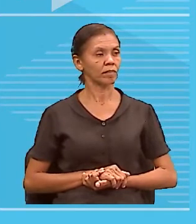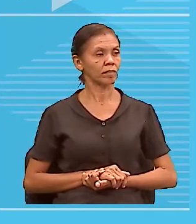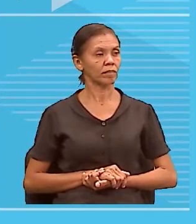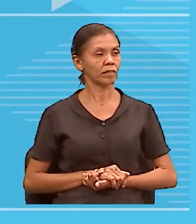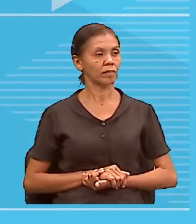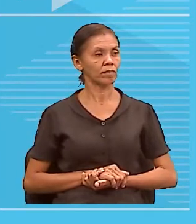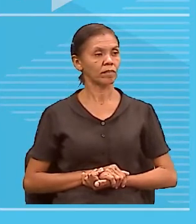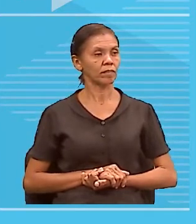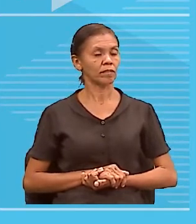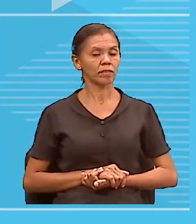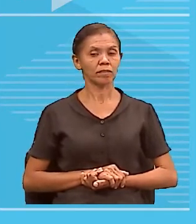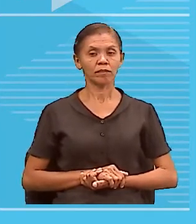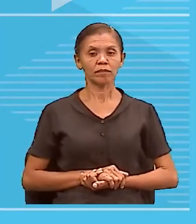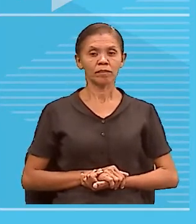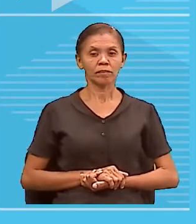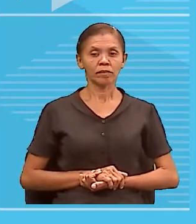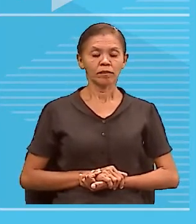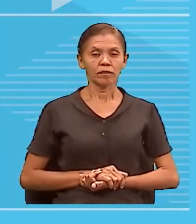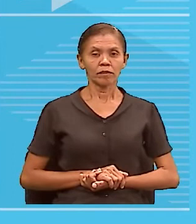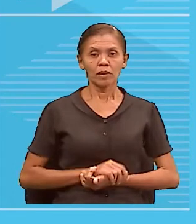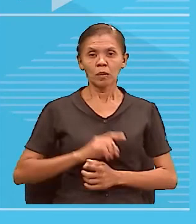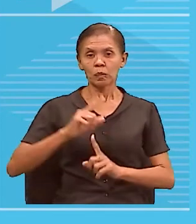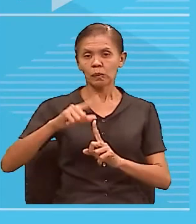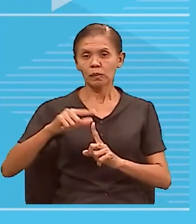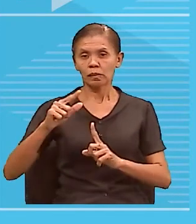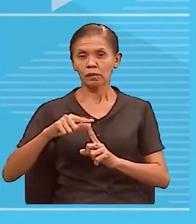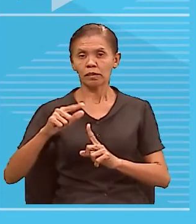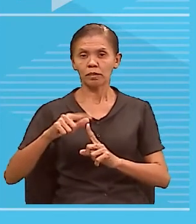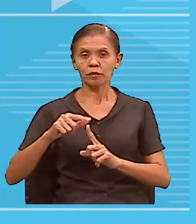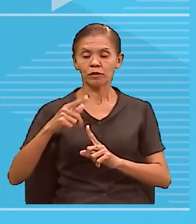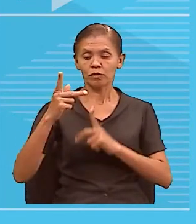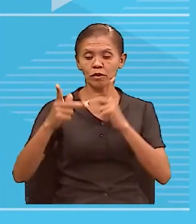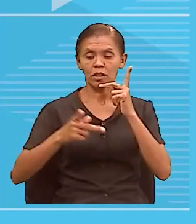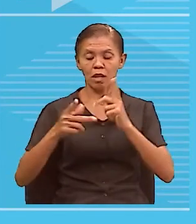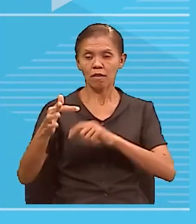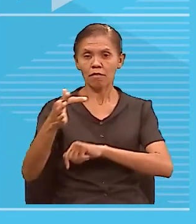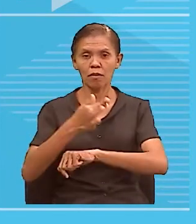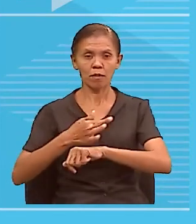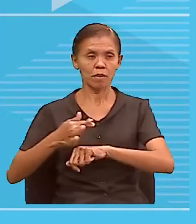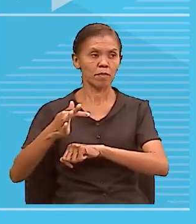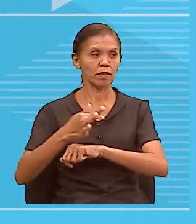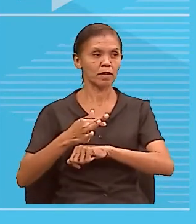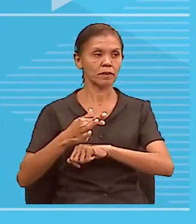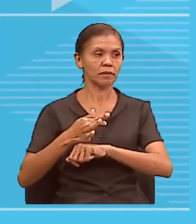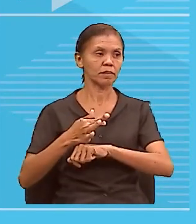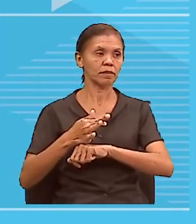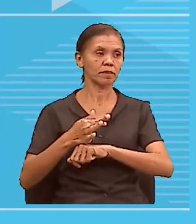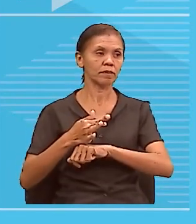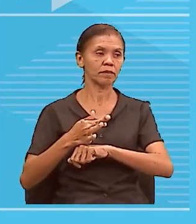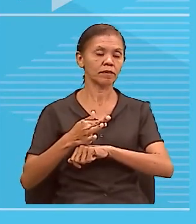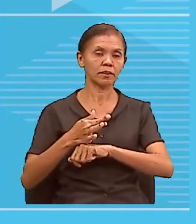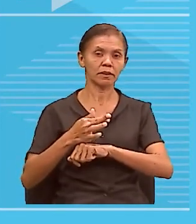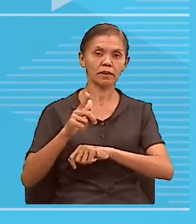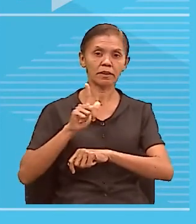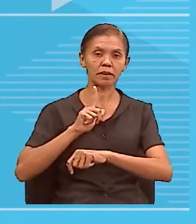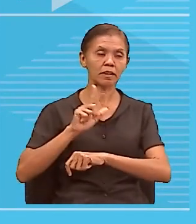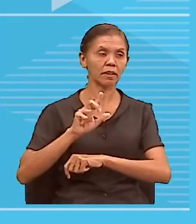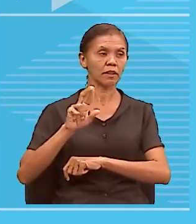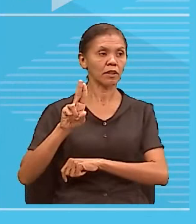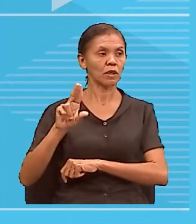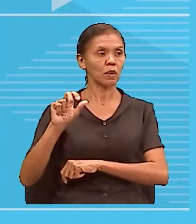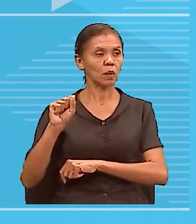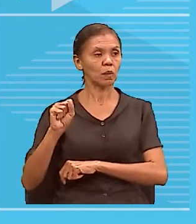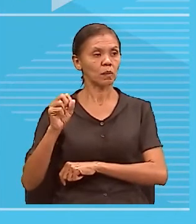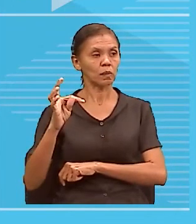tratamento né for mais além dos t é o sobrenome